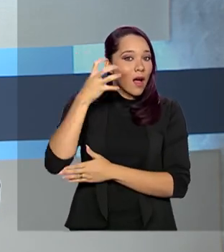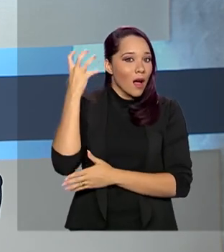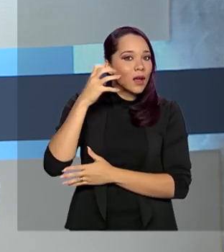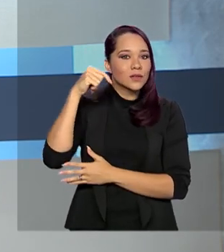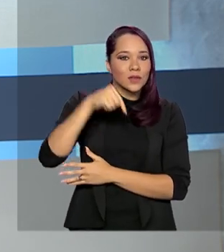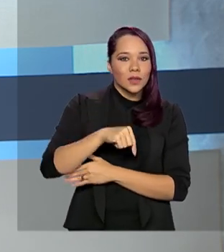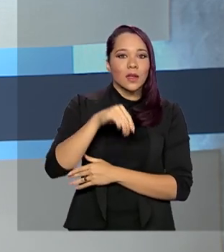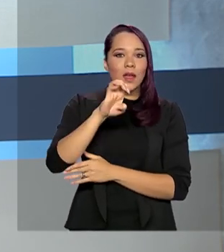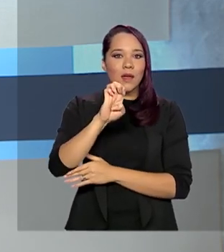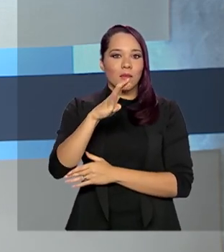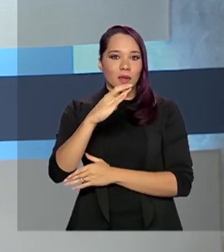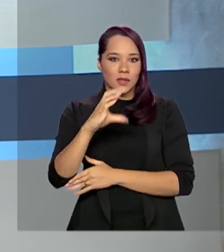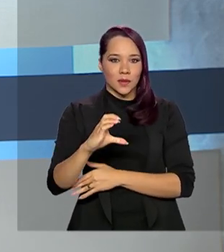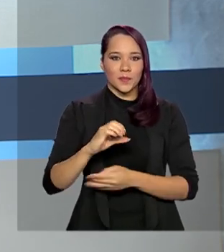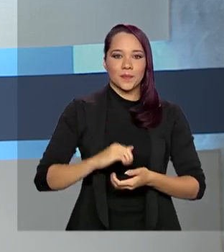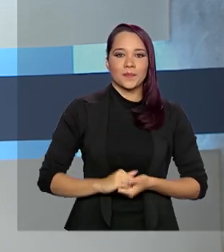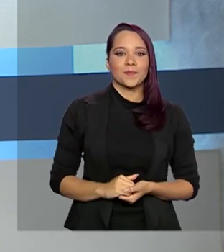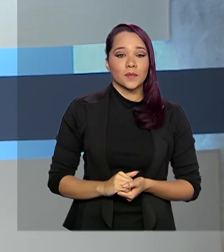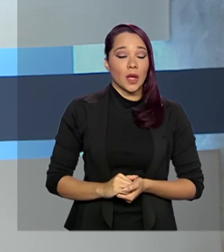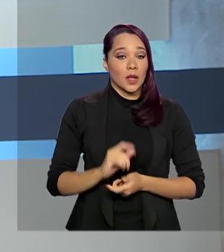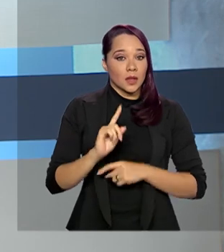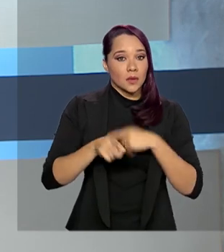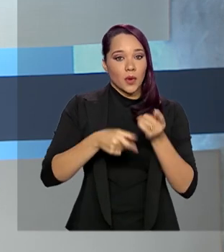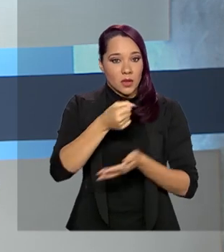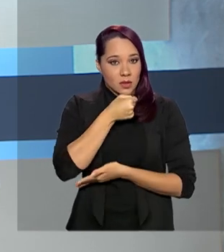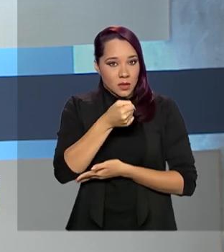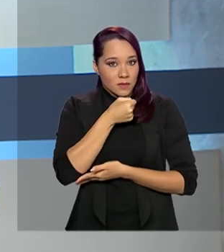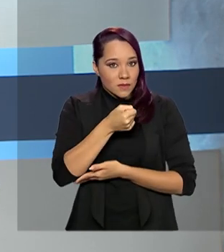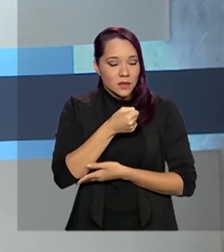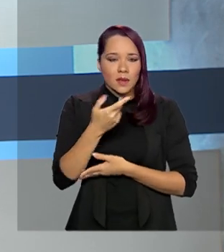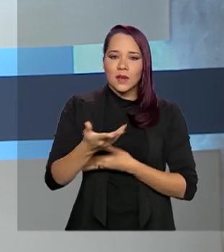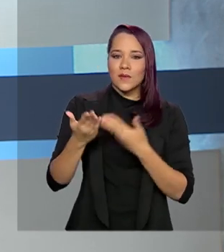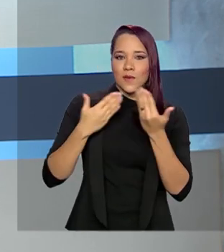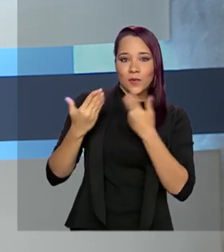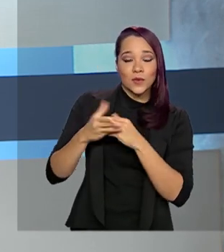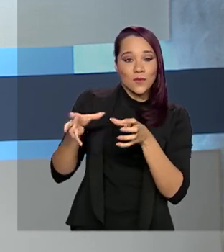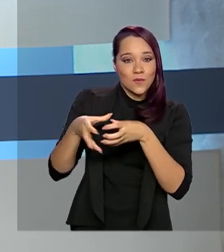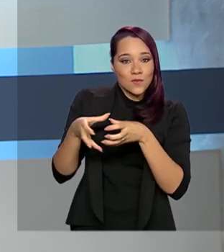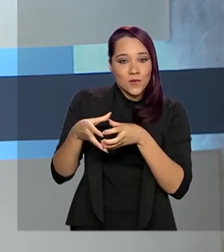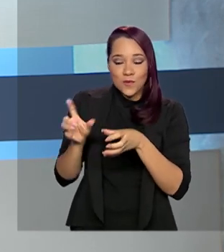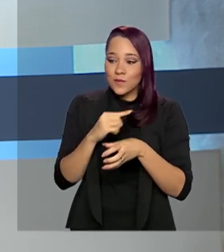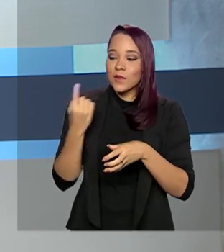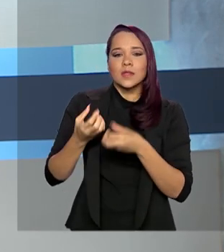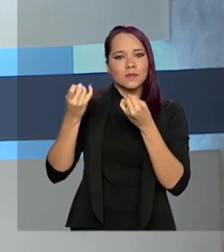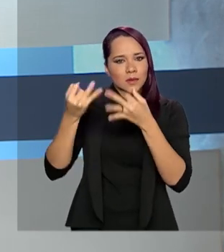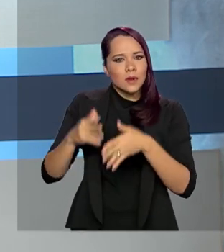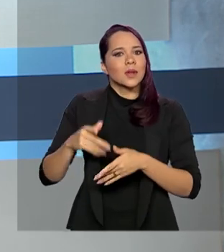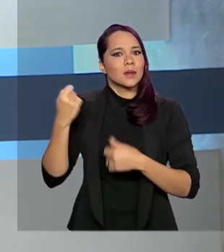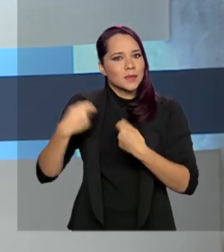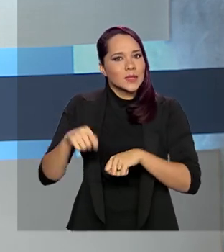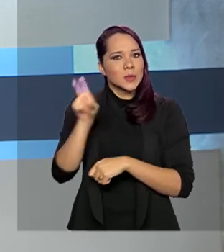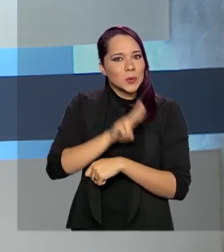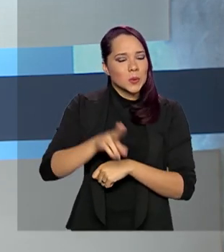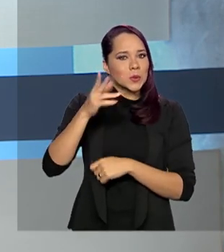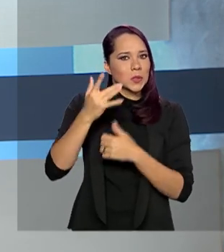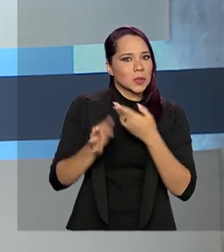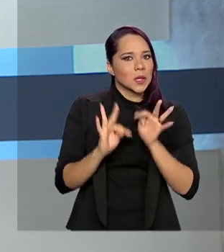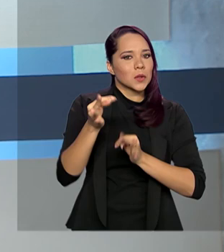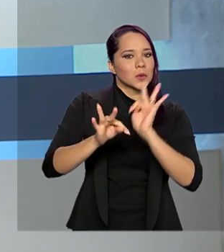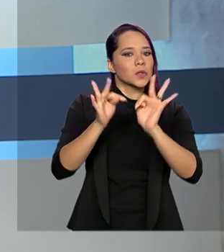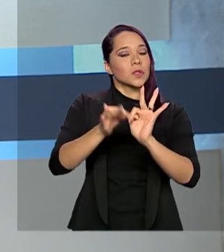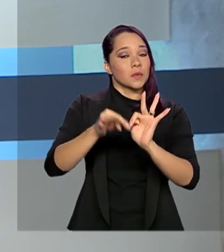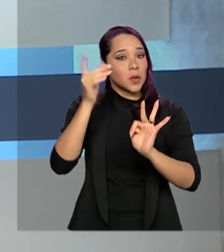pela empresa Brasil de Comunicação. Após a entrevista, ele conversou com a nossa equipe e disse que é preciso o uso da tecnologia